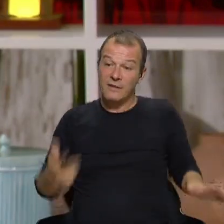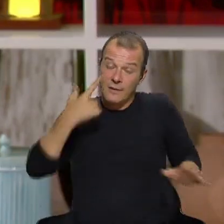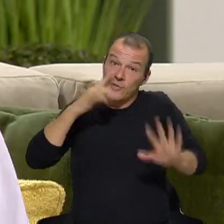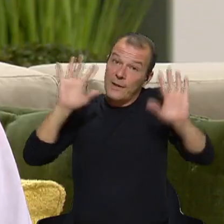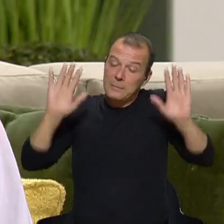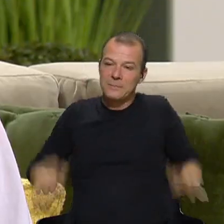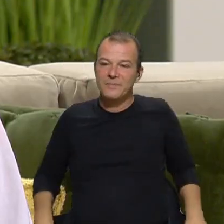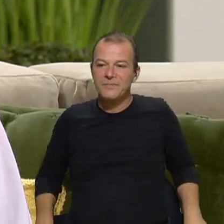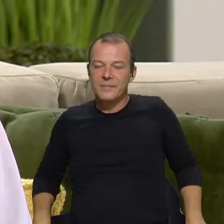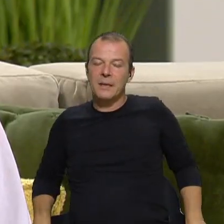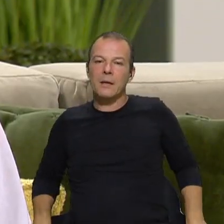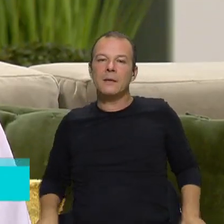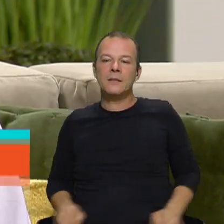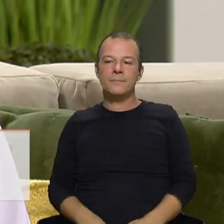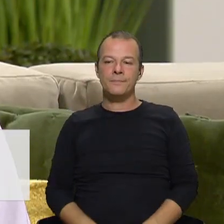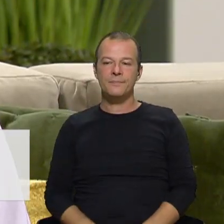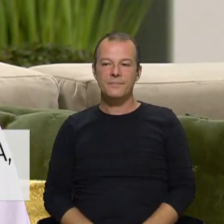aqui diz.